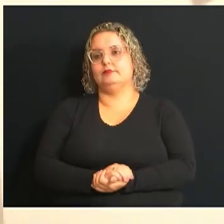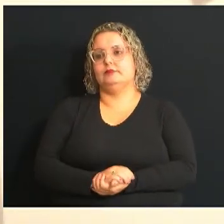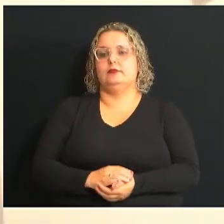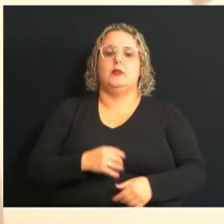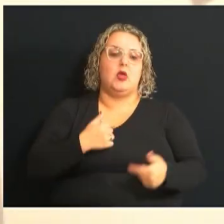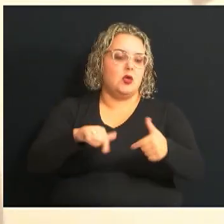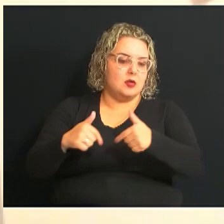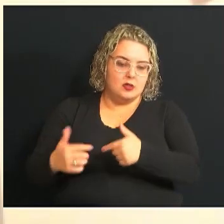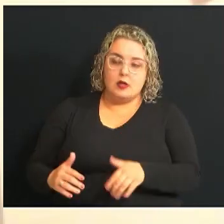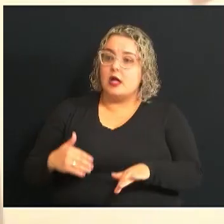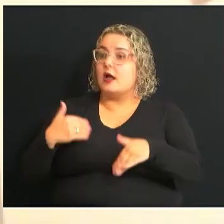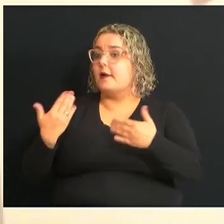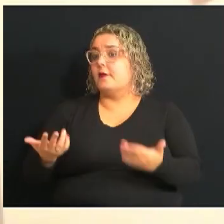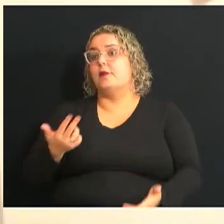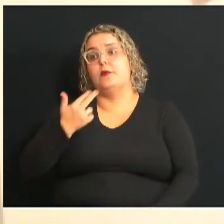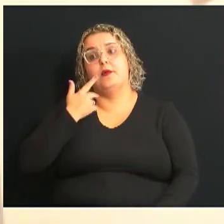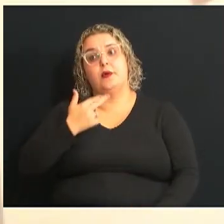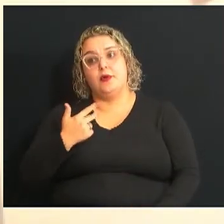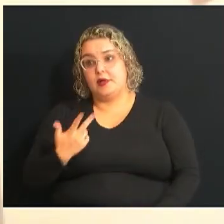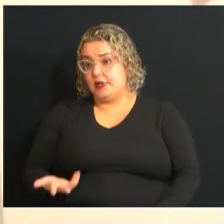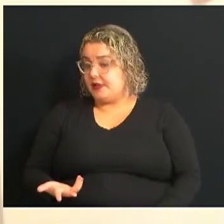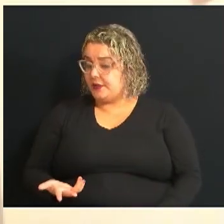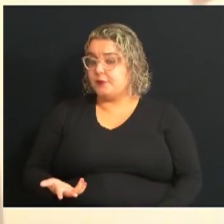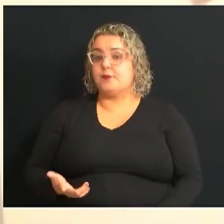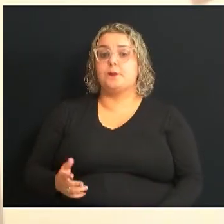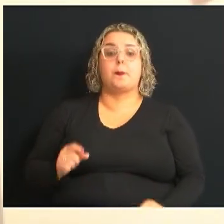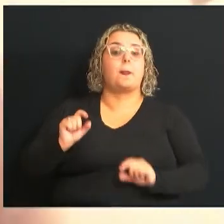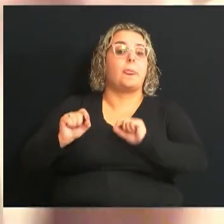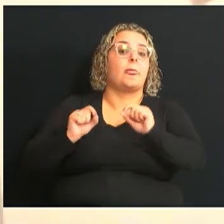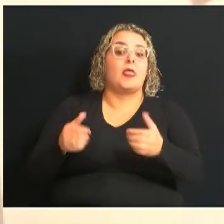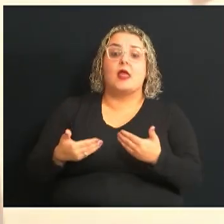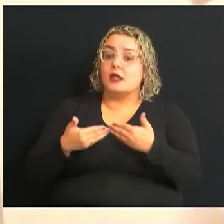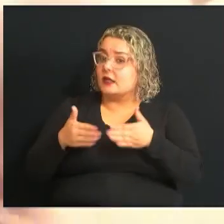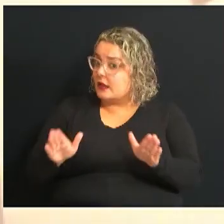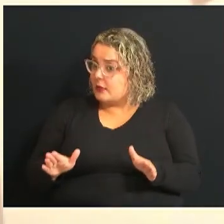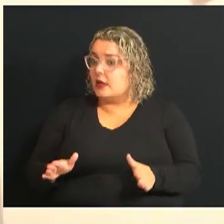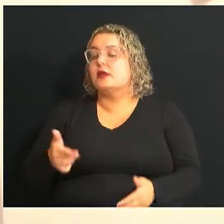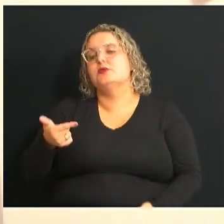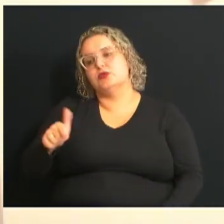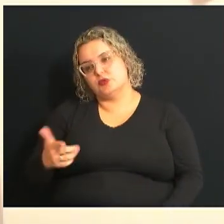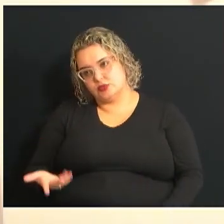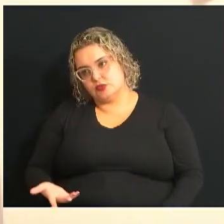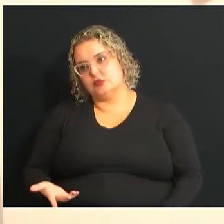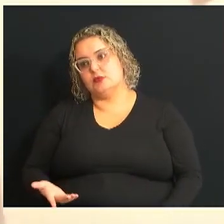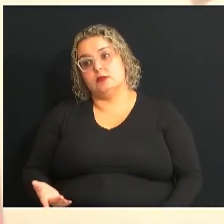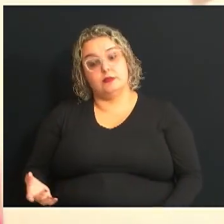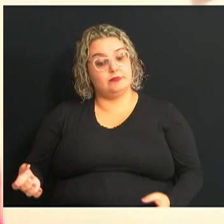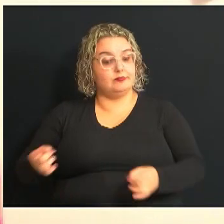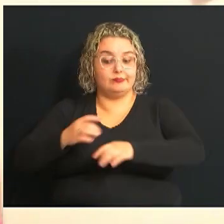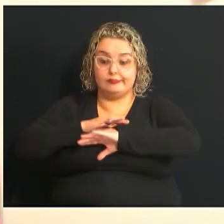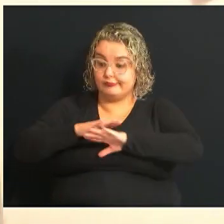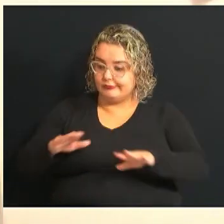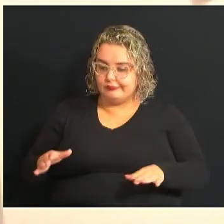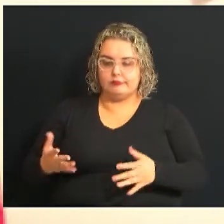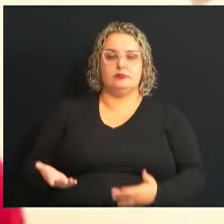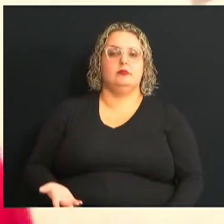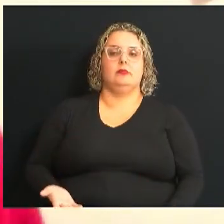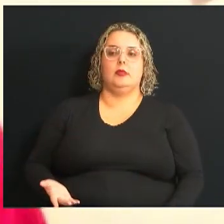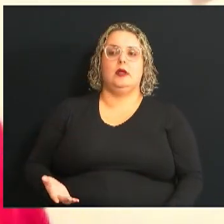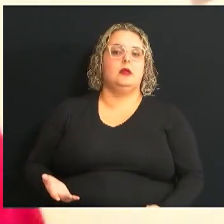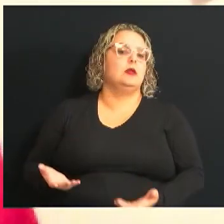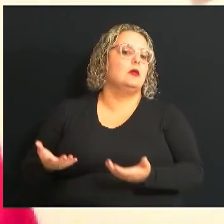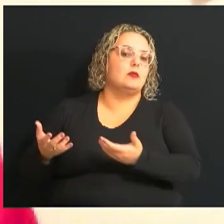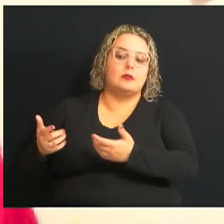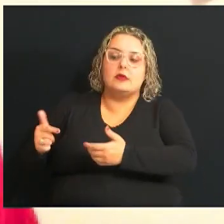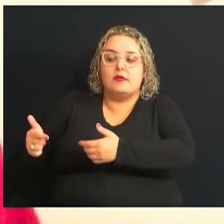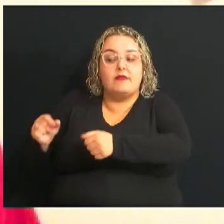Empregabilidade, qual é a língua que você fala, o que você está disposto, de novo, né, a renunciar, abrir mão, você vai conseguir lidar com o clima. E tem